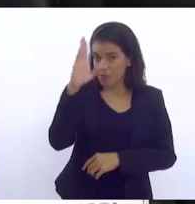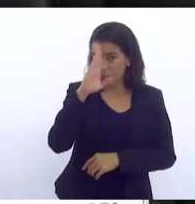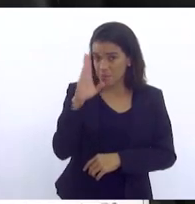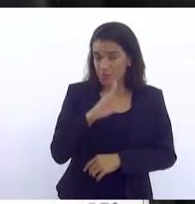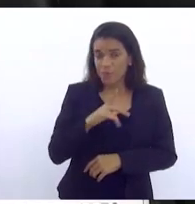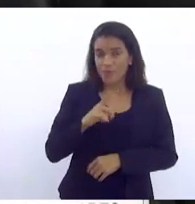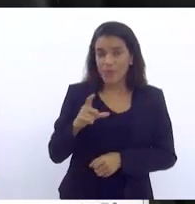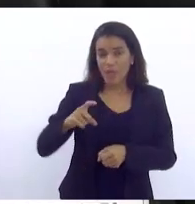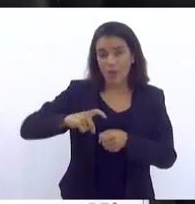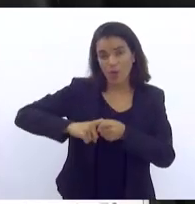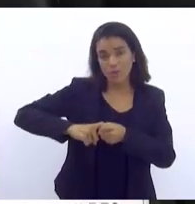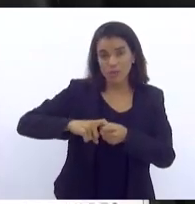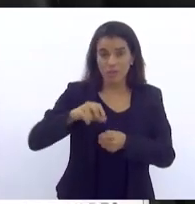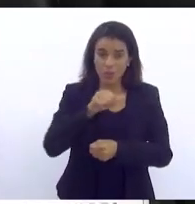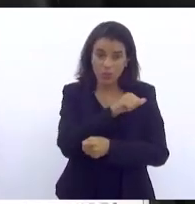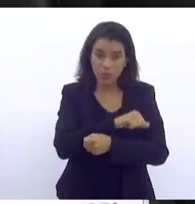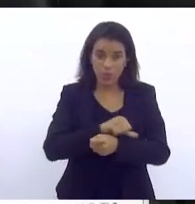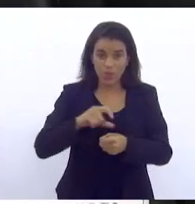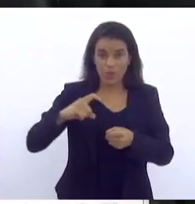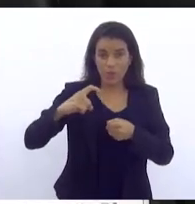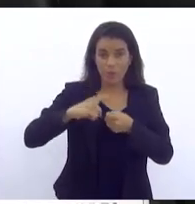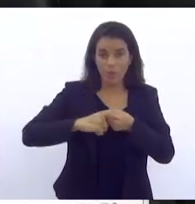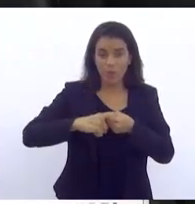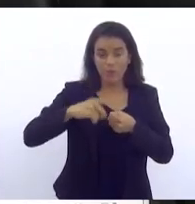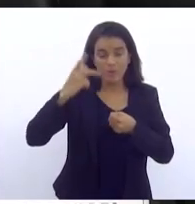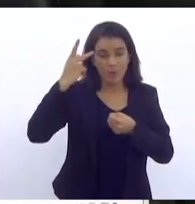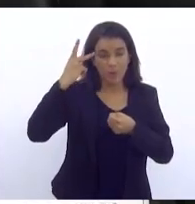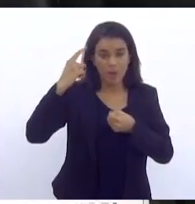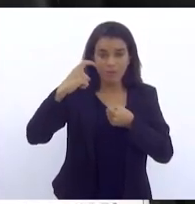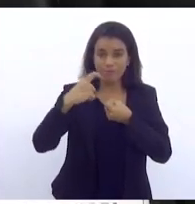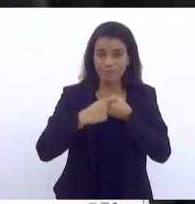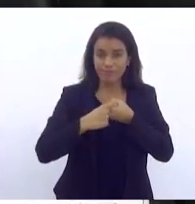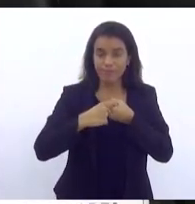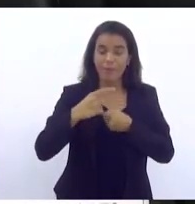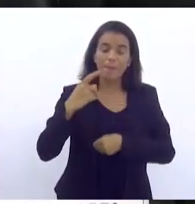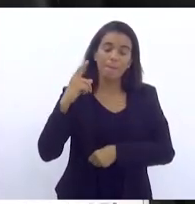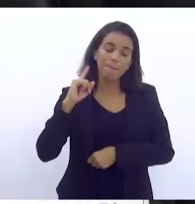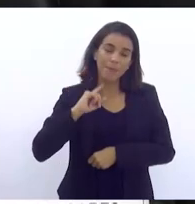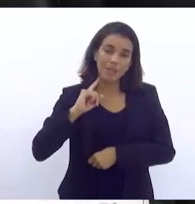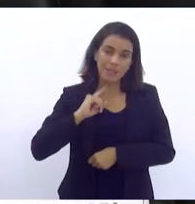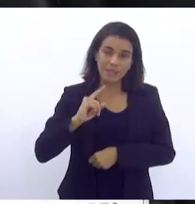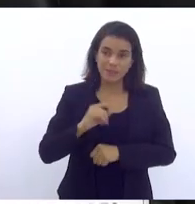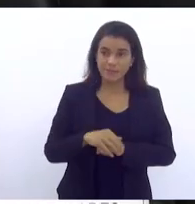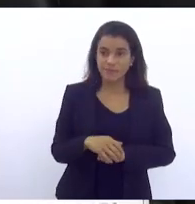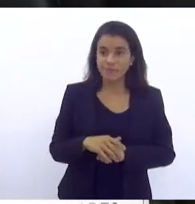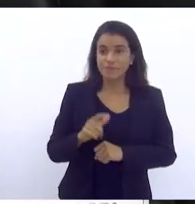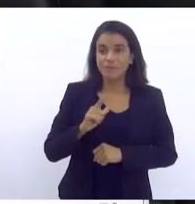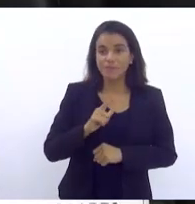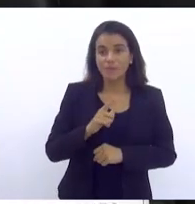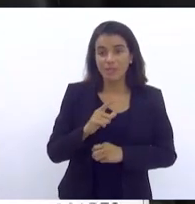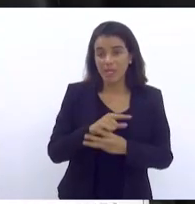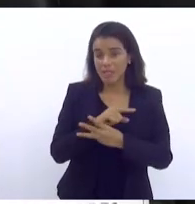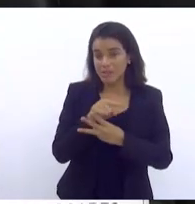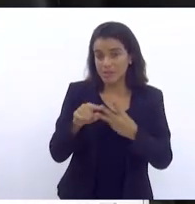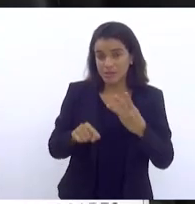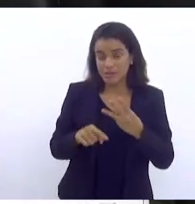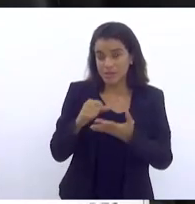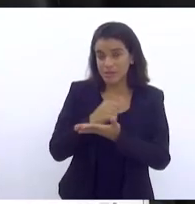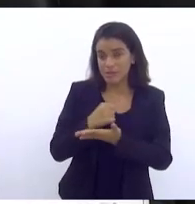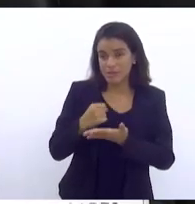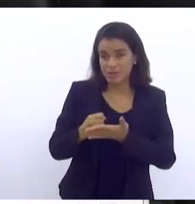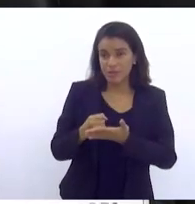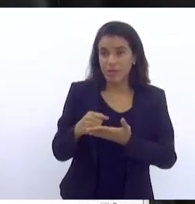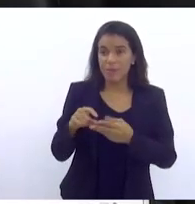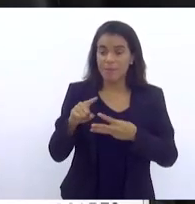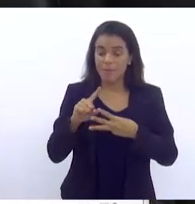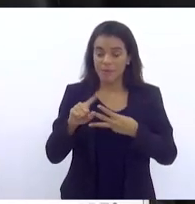concessões no Rio de Janeiro em São Paulo em Minas nós aqui no estado do Rio de Janeiro o grupo águas do Brasil tem as três melhores concessões primeira Águas